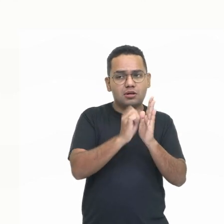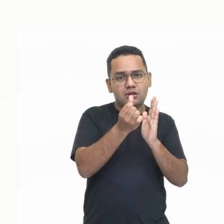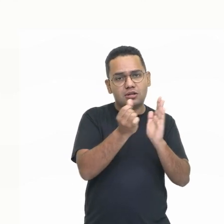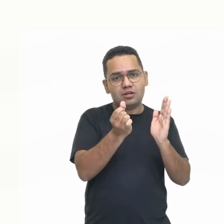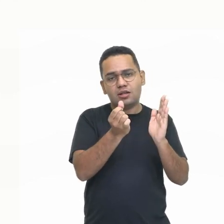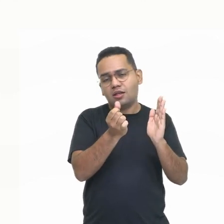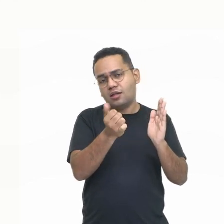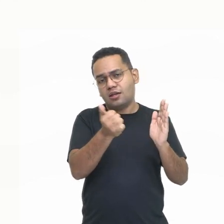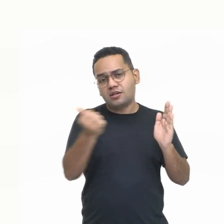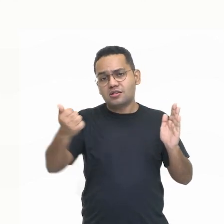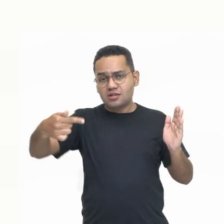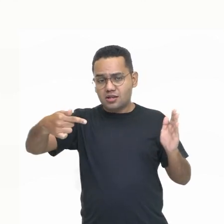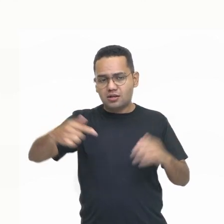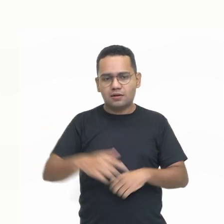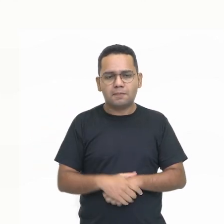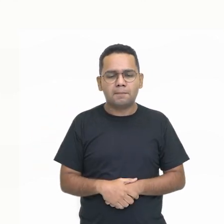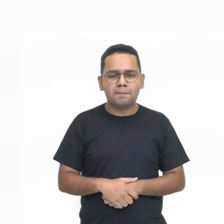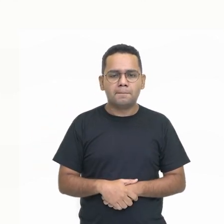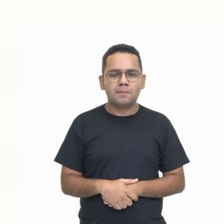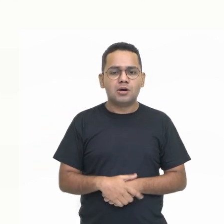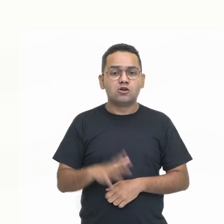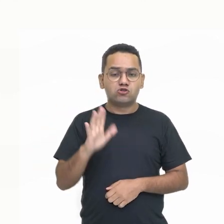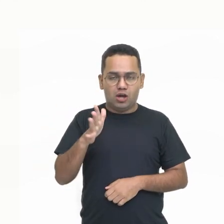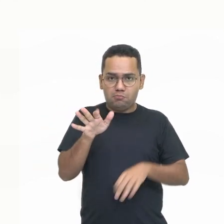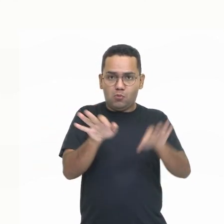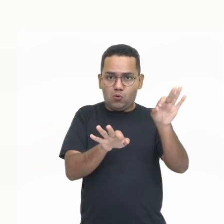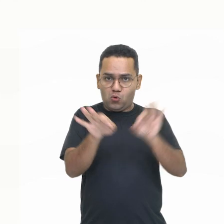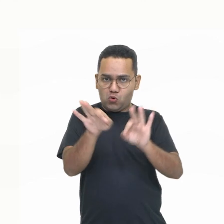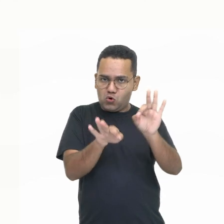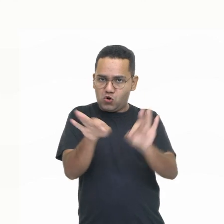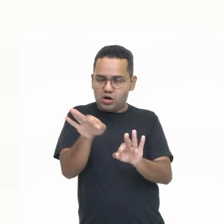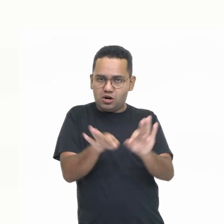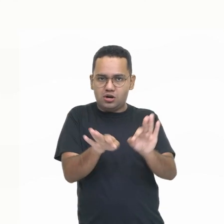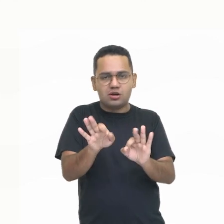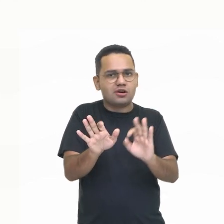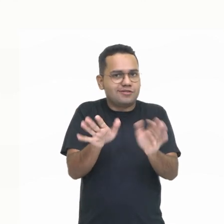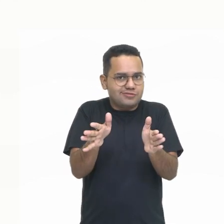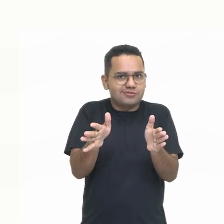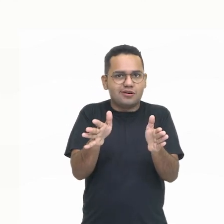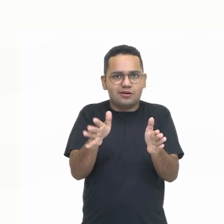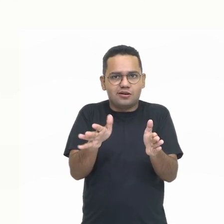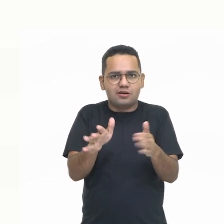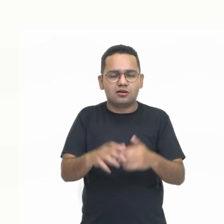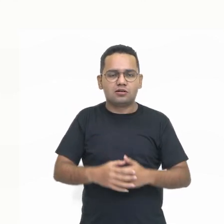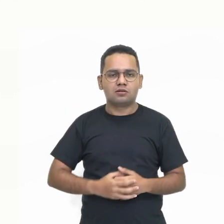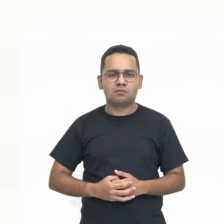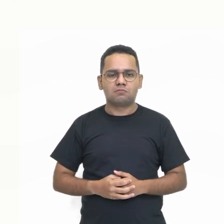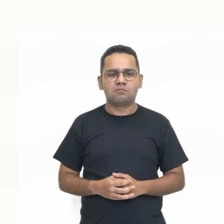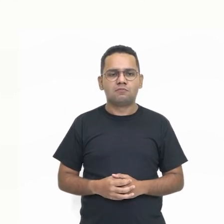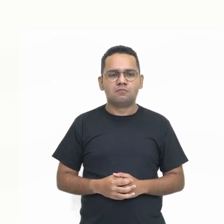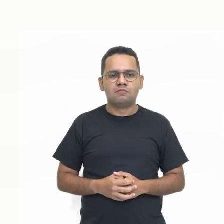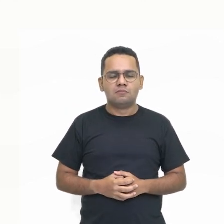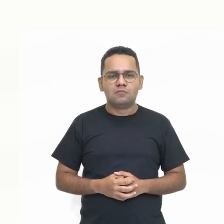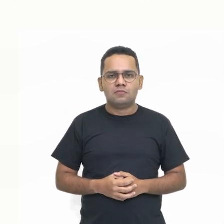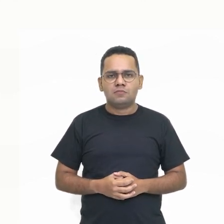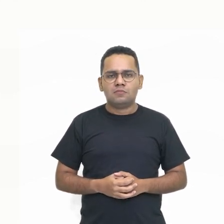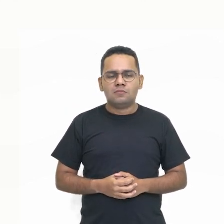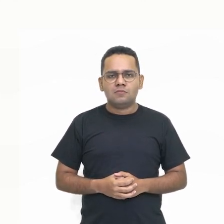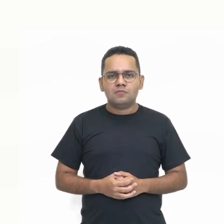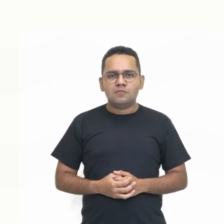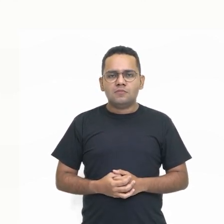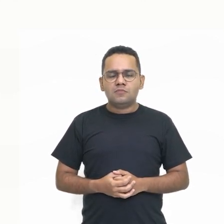ter uma produção mais sistemática, né? Quando eu falo sistemática, é o quê?